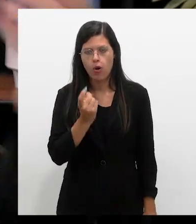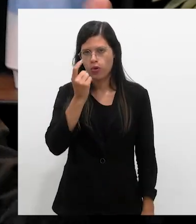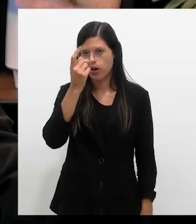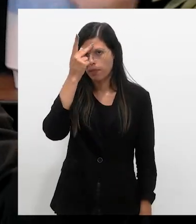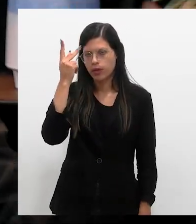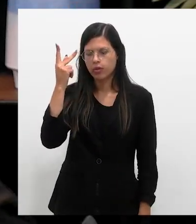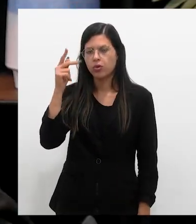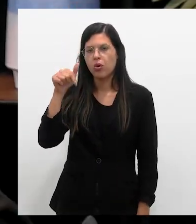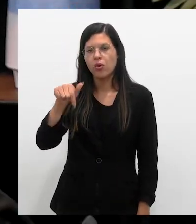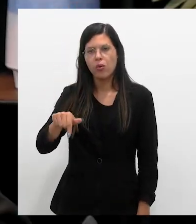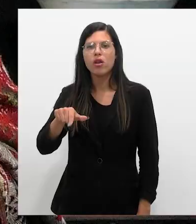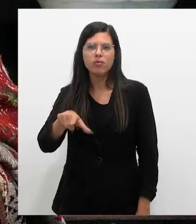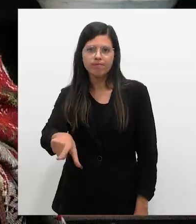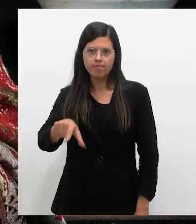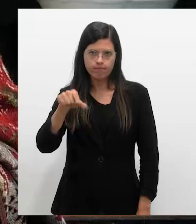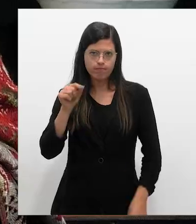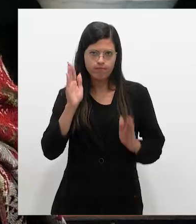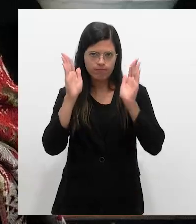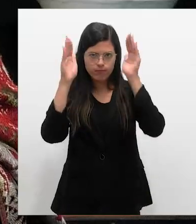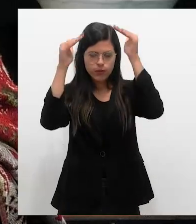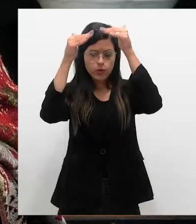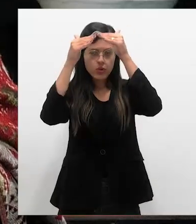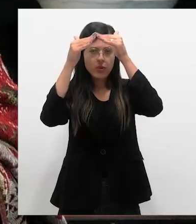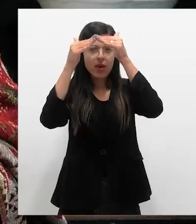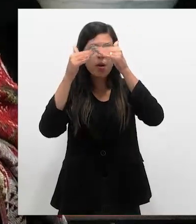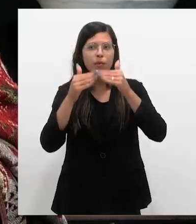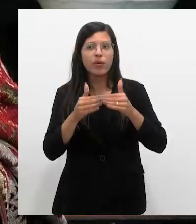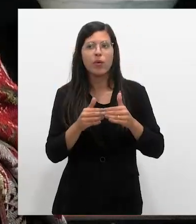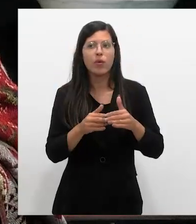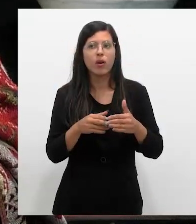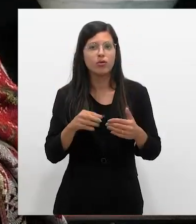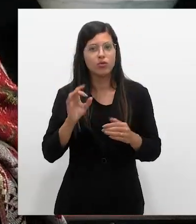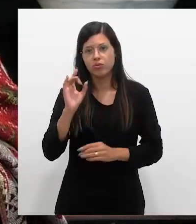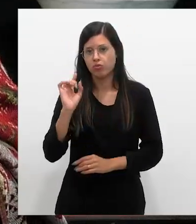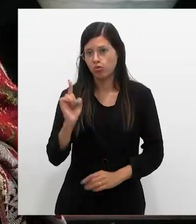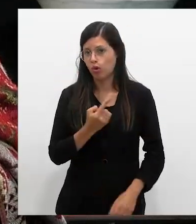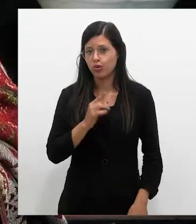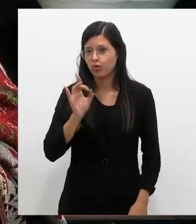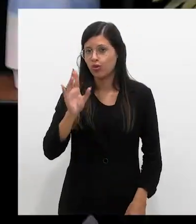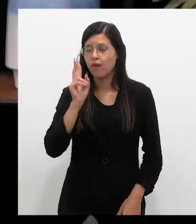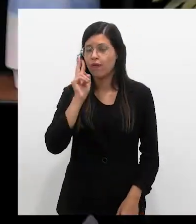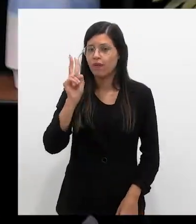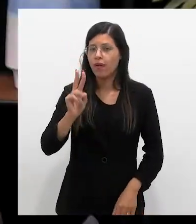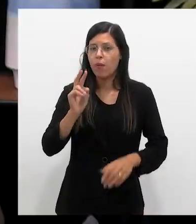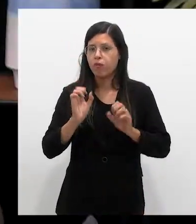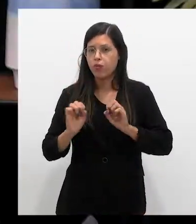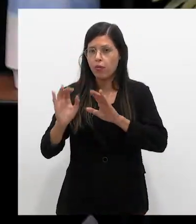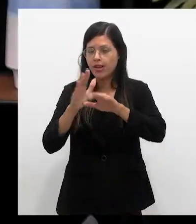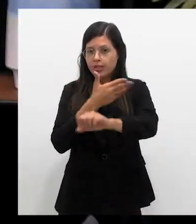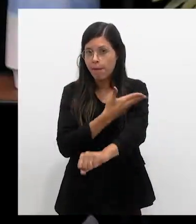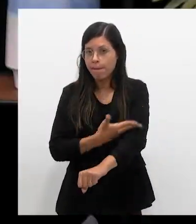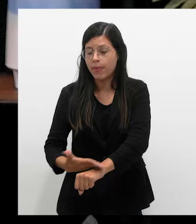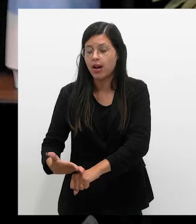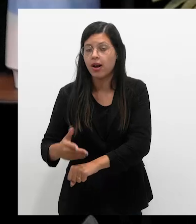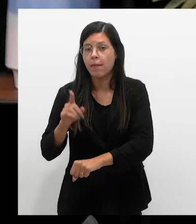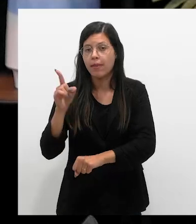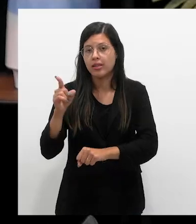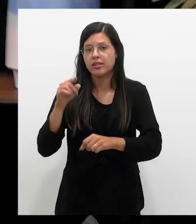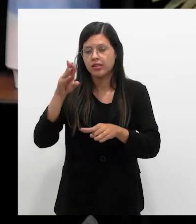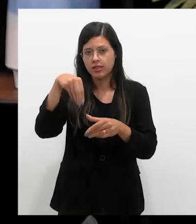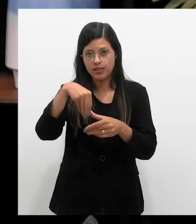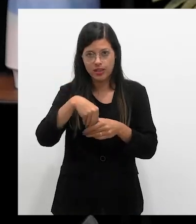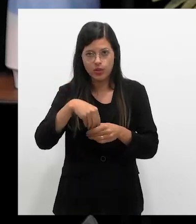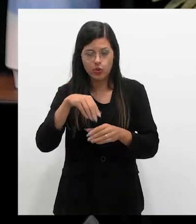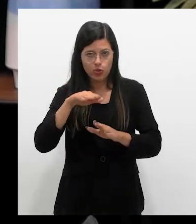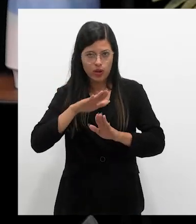Papa foi eleito. E aí, como acontece nos bastidores, lá dentro, né? A gente só vê a fumaça branca. Quando é eleito, o cardeal